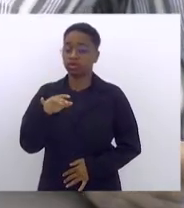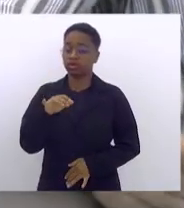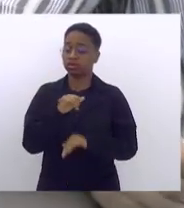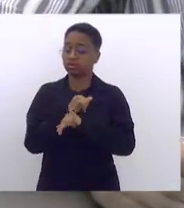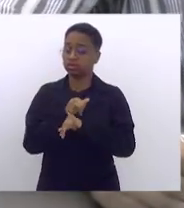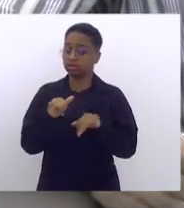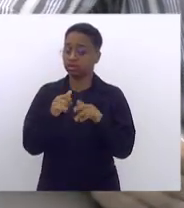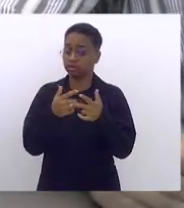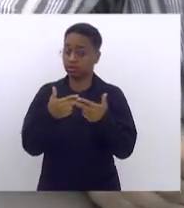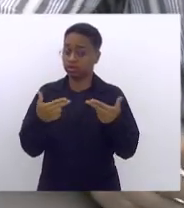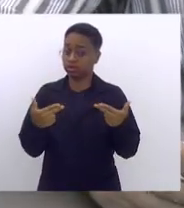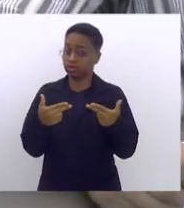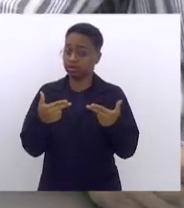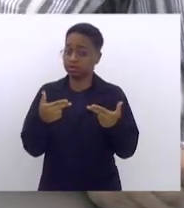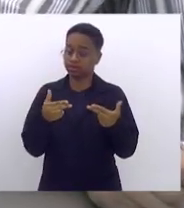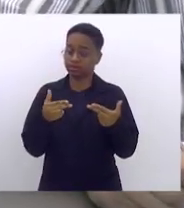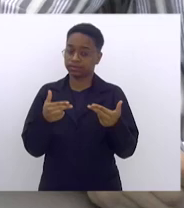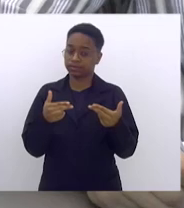isso deve ser